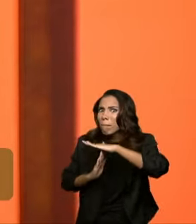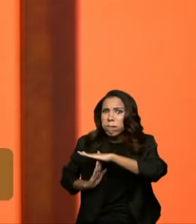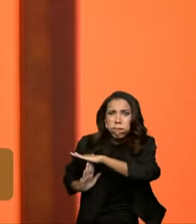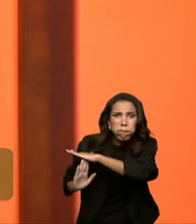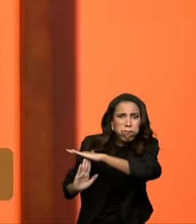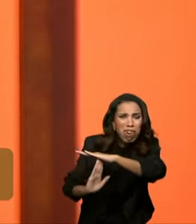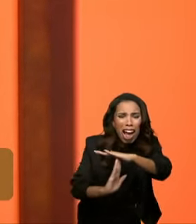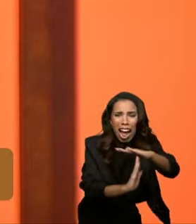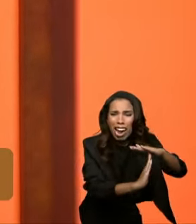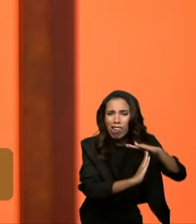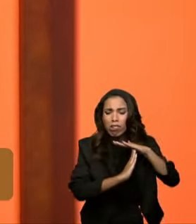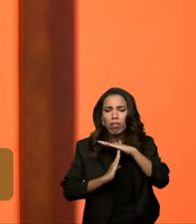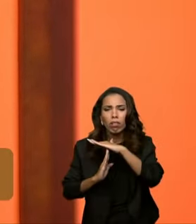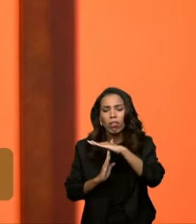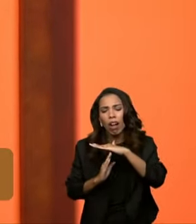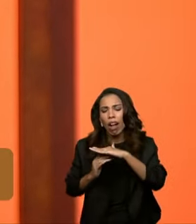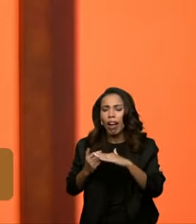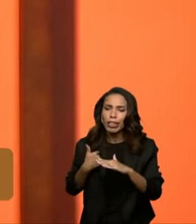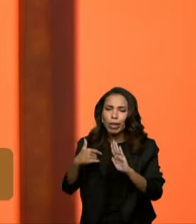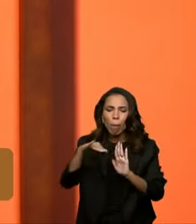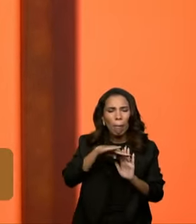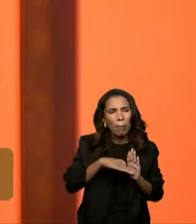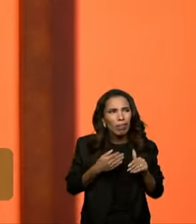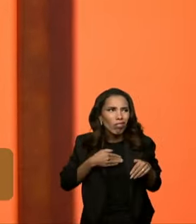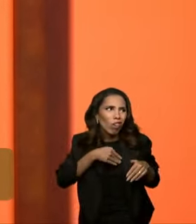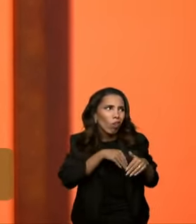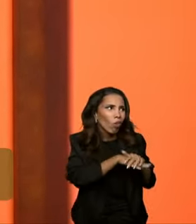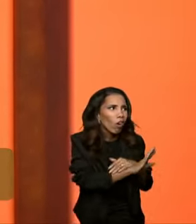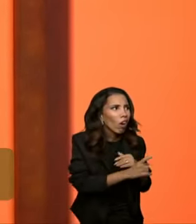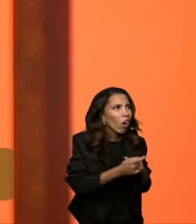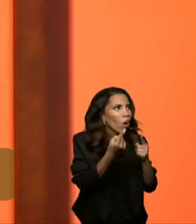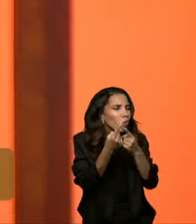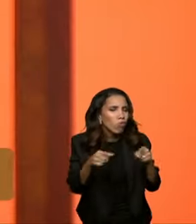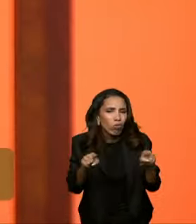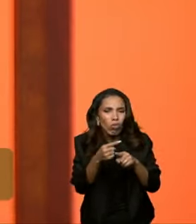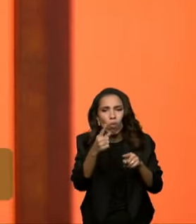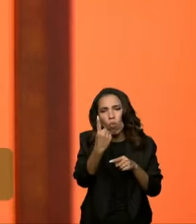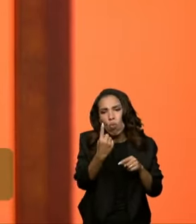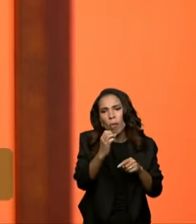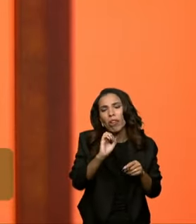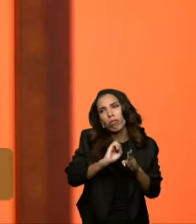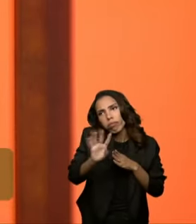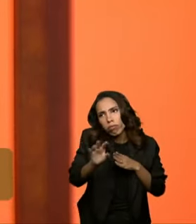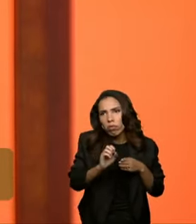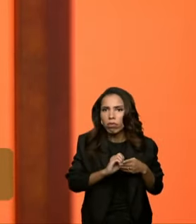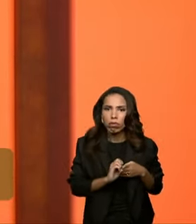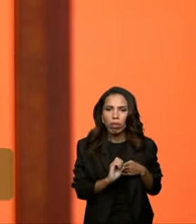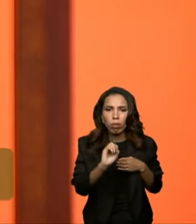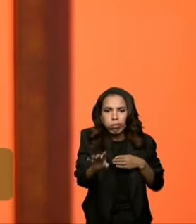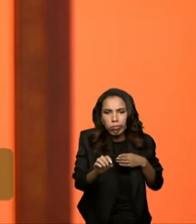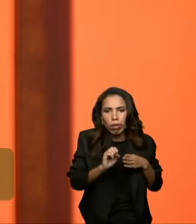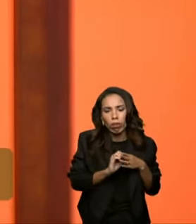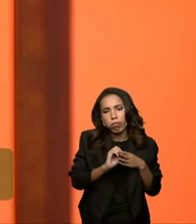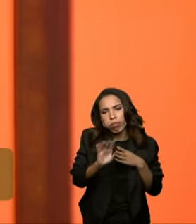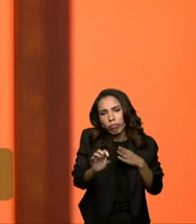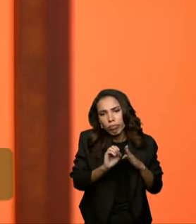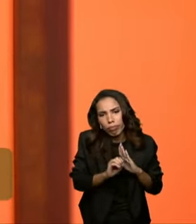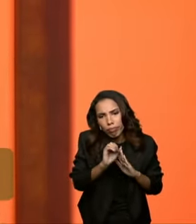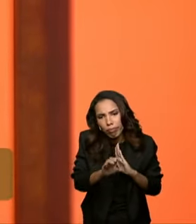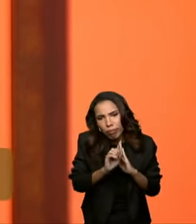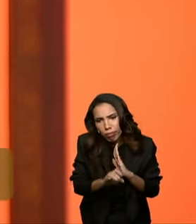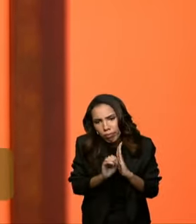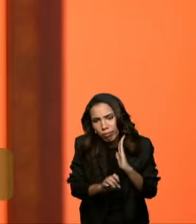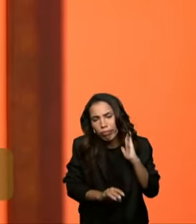a gente ficou com aquilo guardado, aí depois começou essa coisa de lançar música, eu comecei a lançar música, e desse disco, Correr